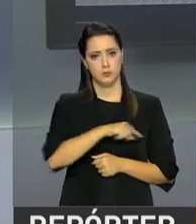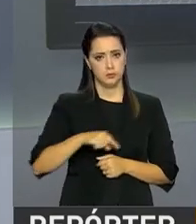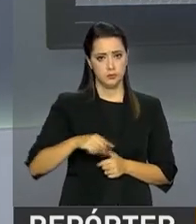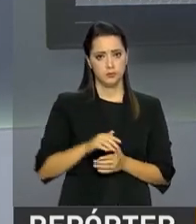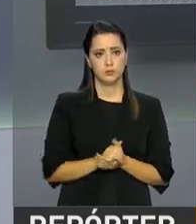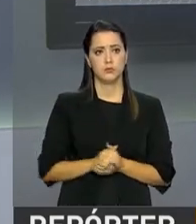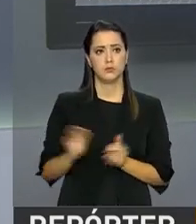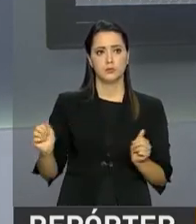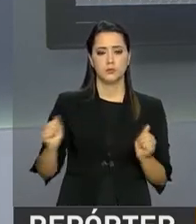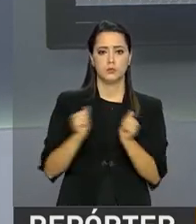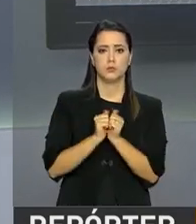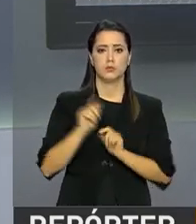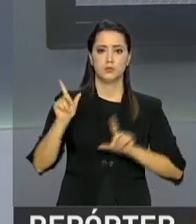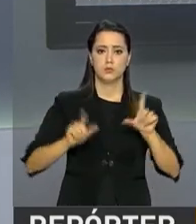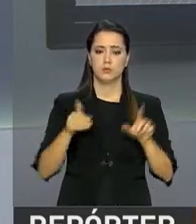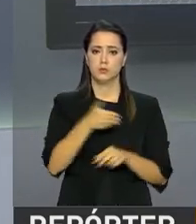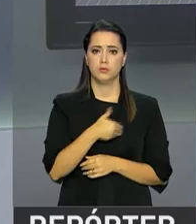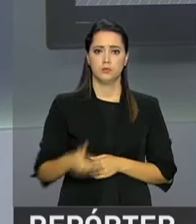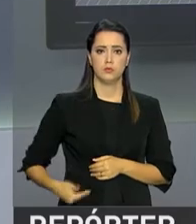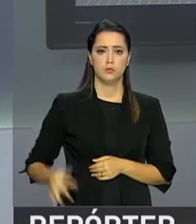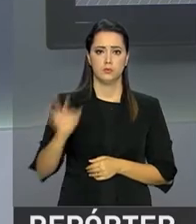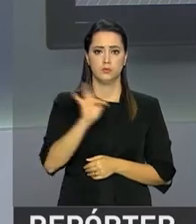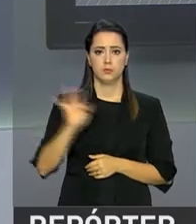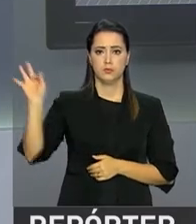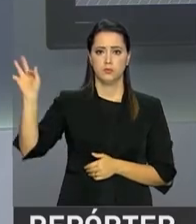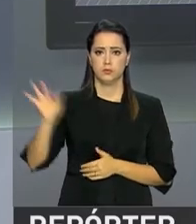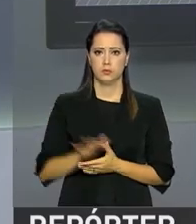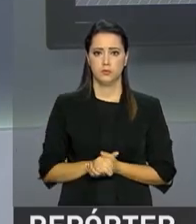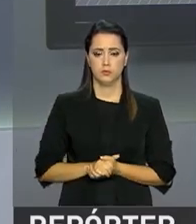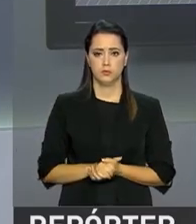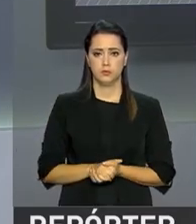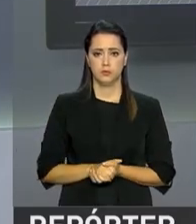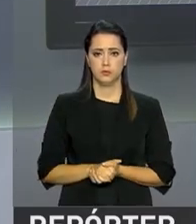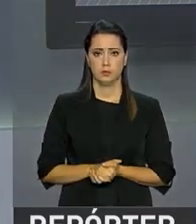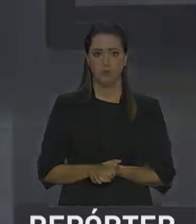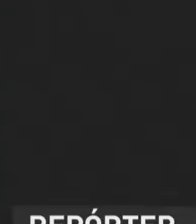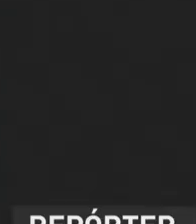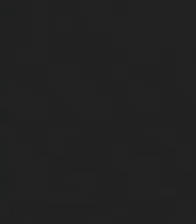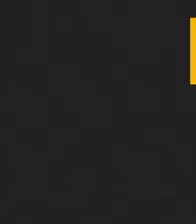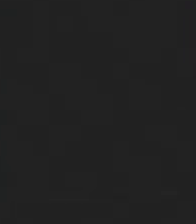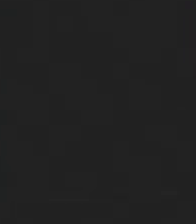nbr na internet continue com a gente na nbr a tv do governo federal